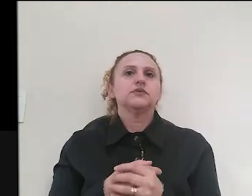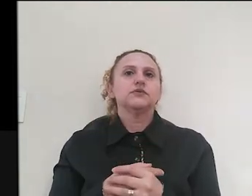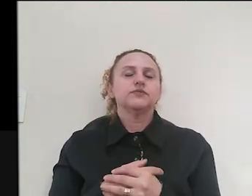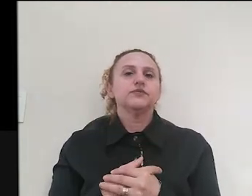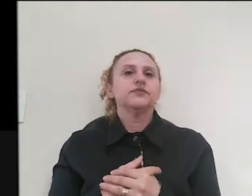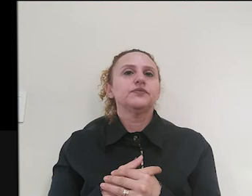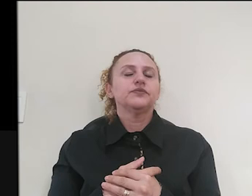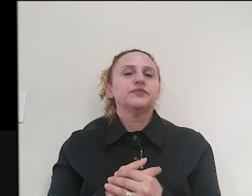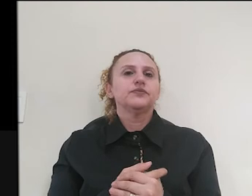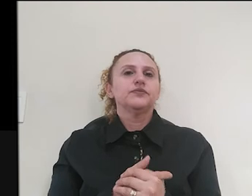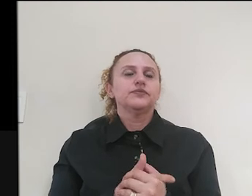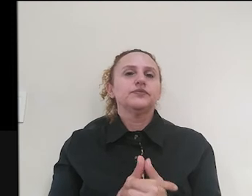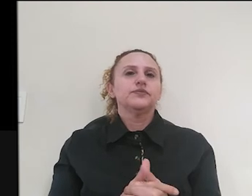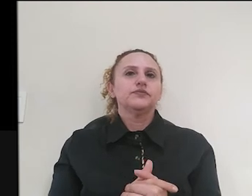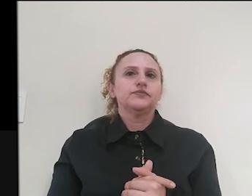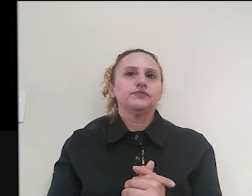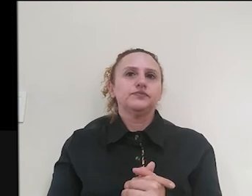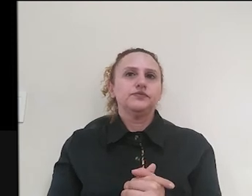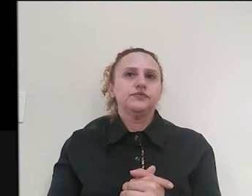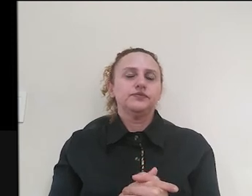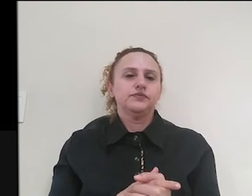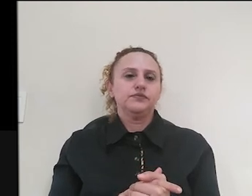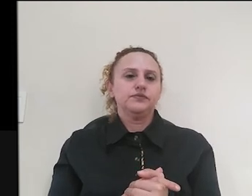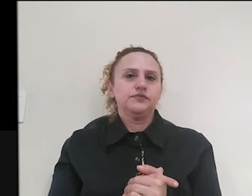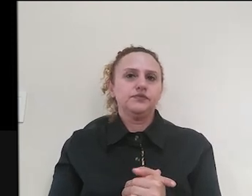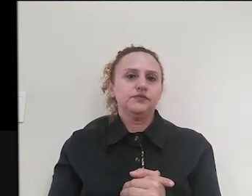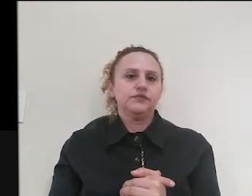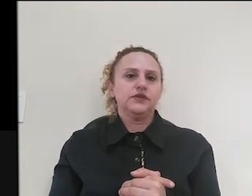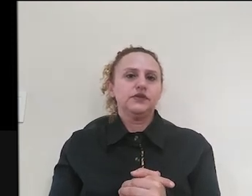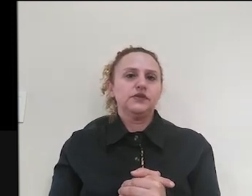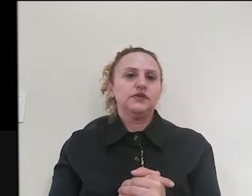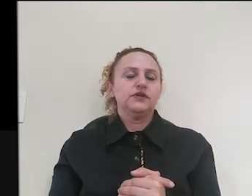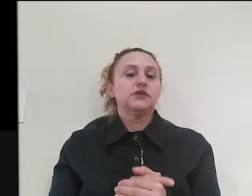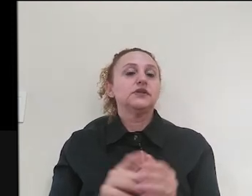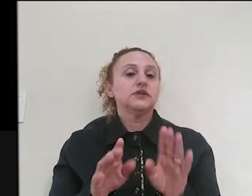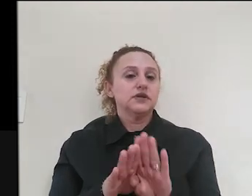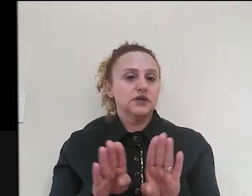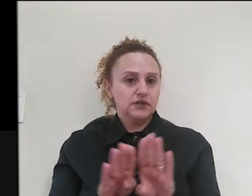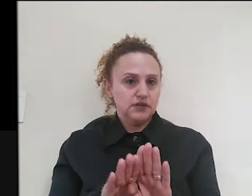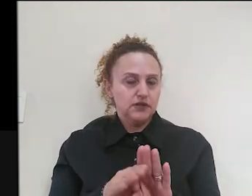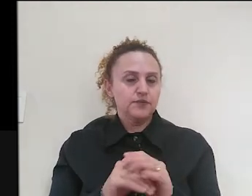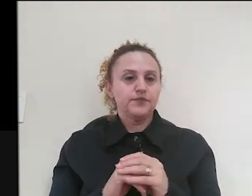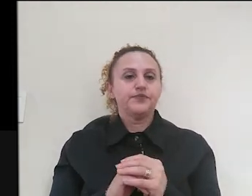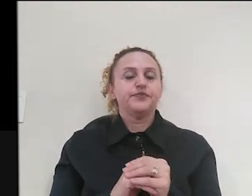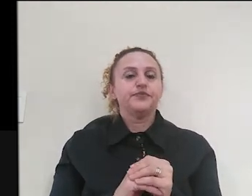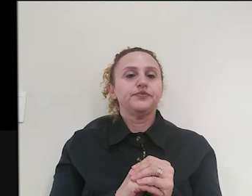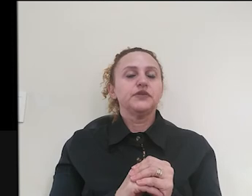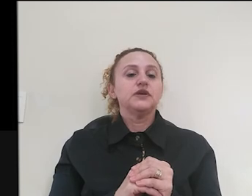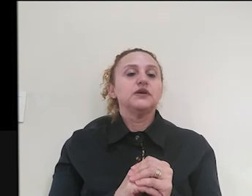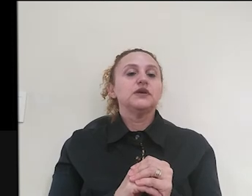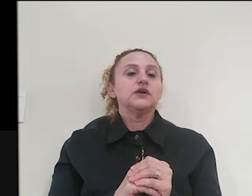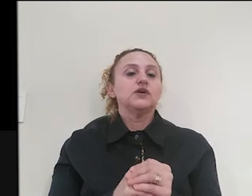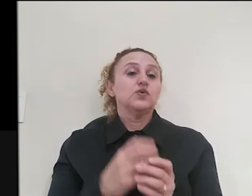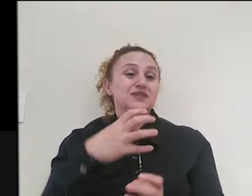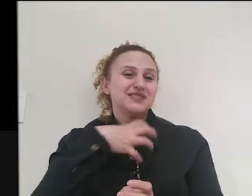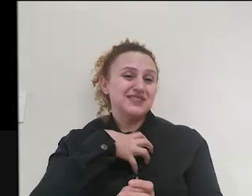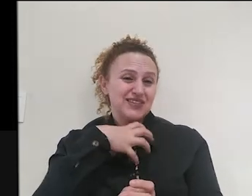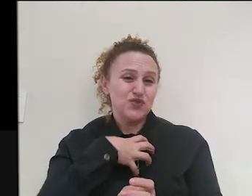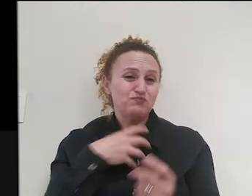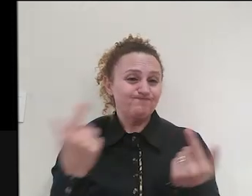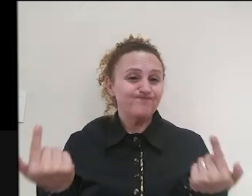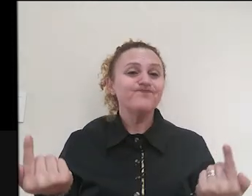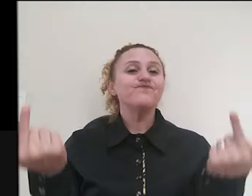vitória do capitalismo, cria um ambiente onde se deflagra o combate que se estenderá por muito tempo contra o sentimentalismo romântico, o